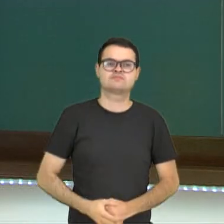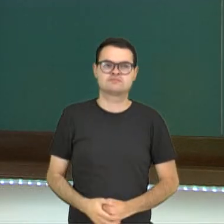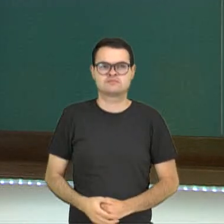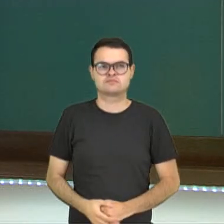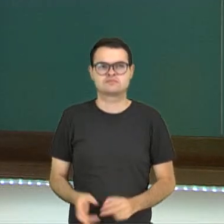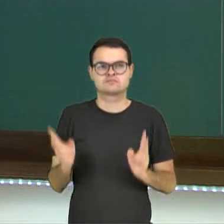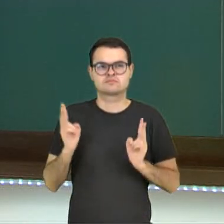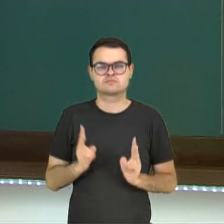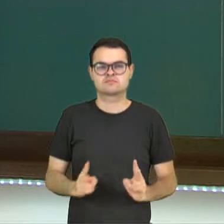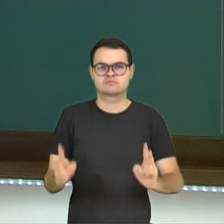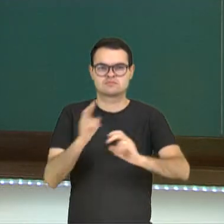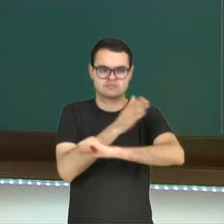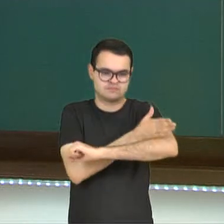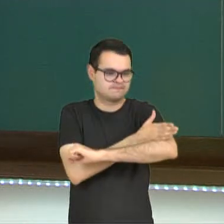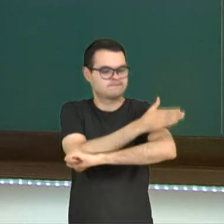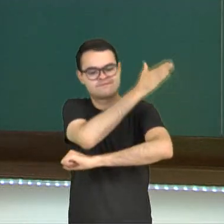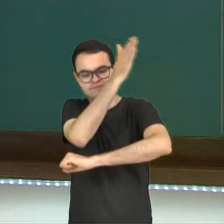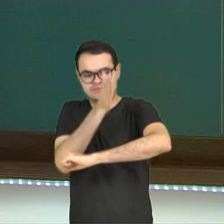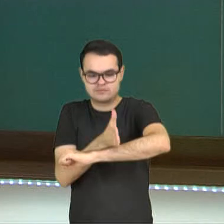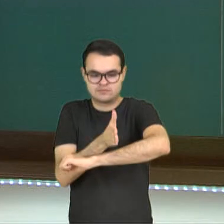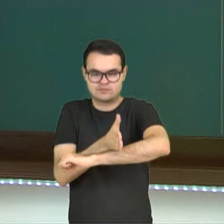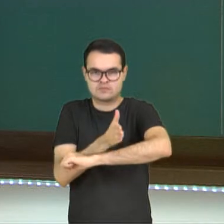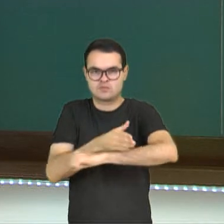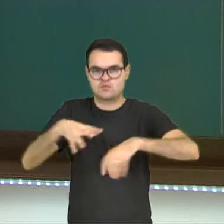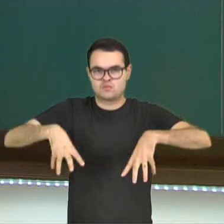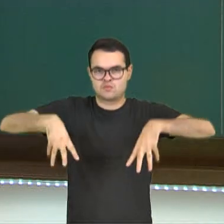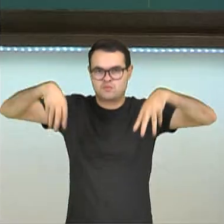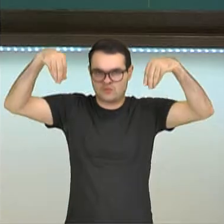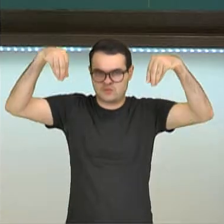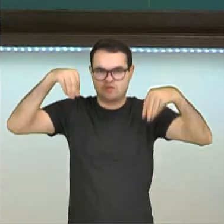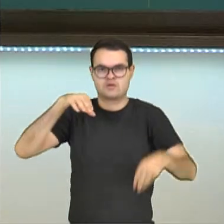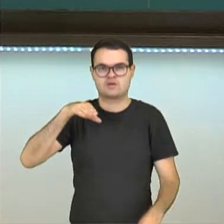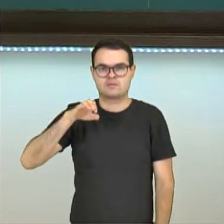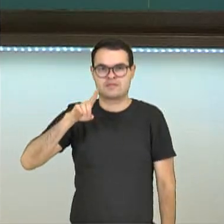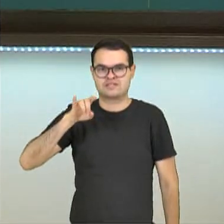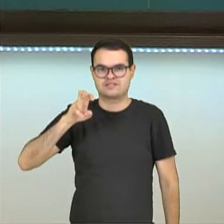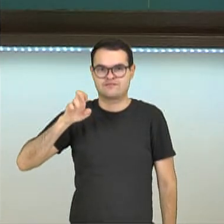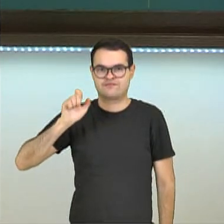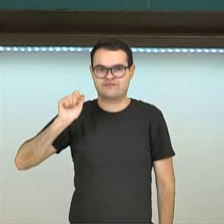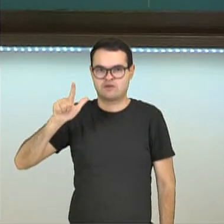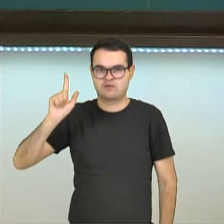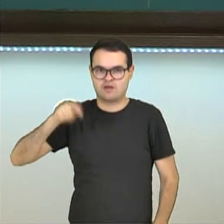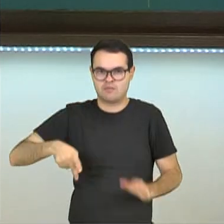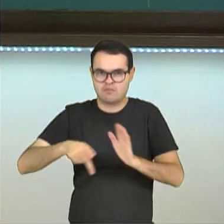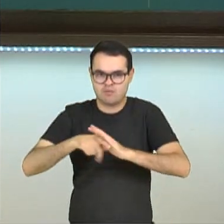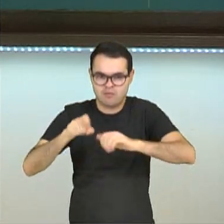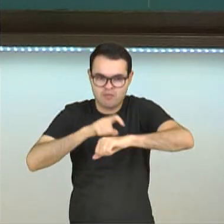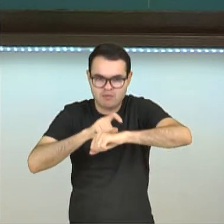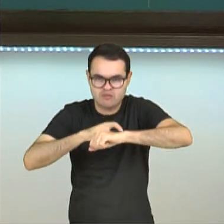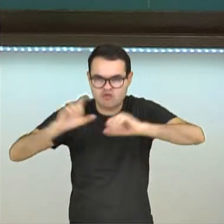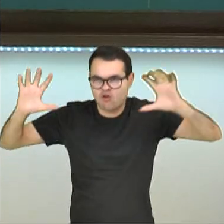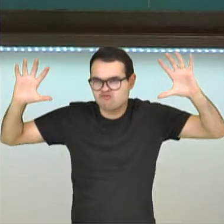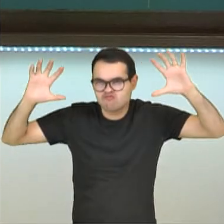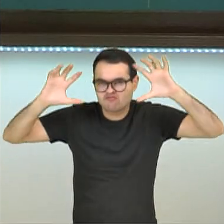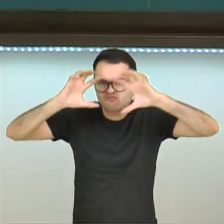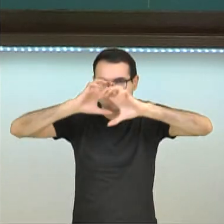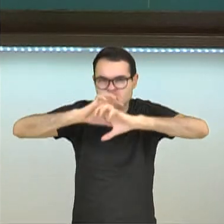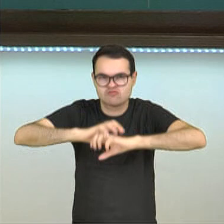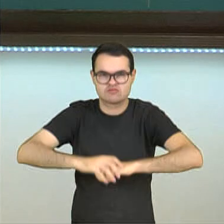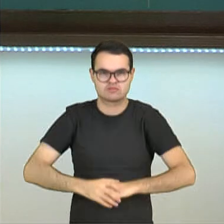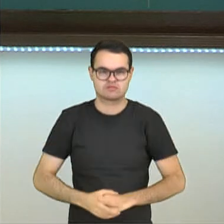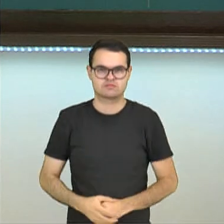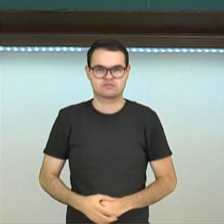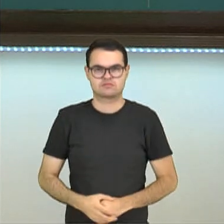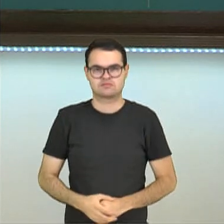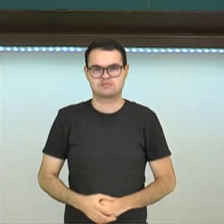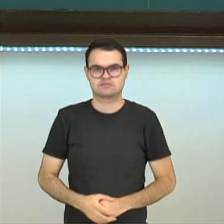Prosseguindo, a gente chega na arte da Idade Média. A arte medieval é a arte das trevas, pessoal? Que a gente sabe que era aquela arte